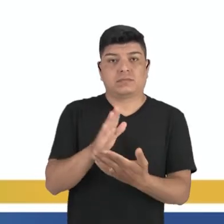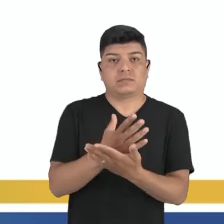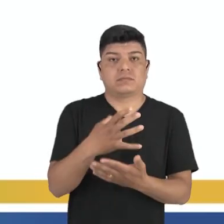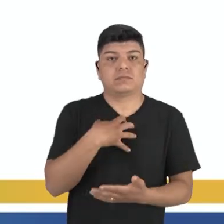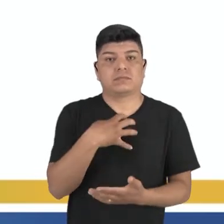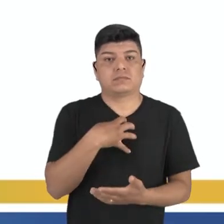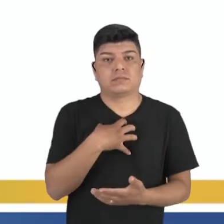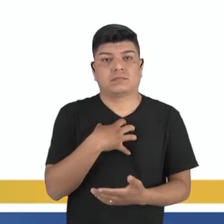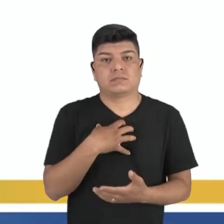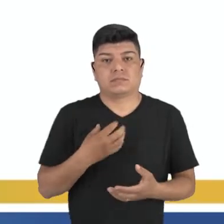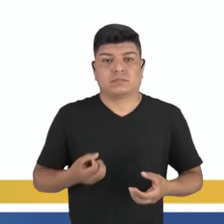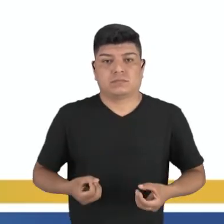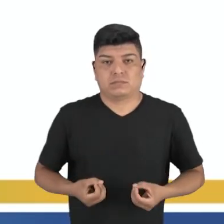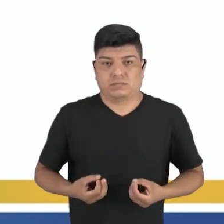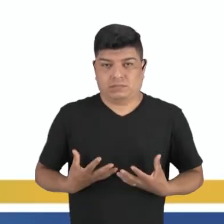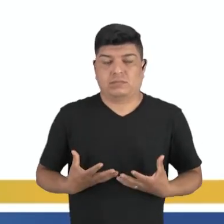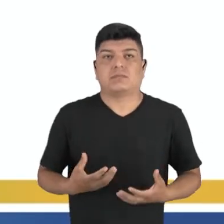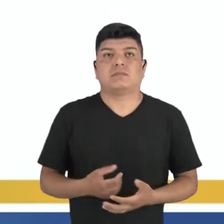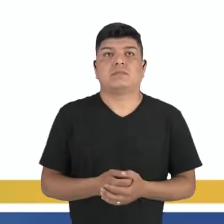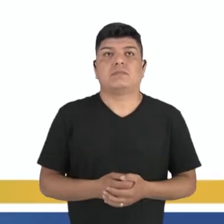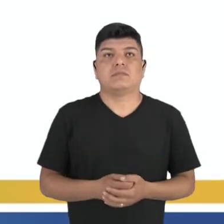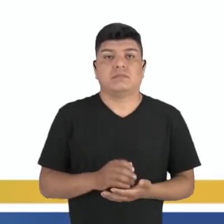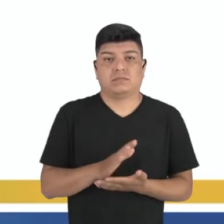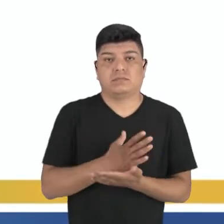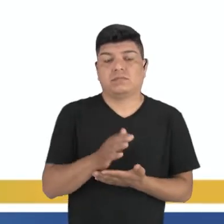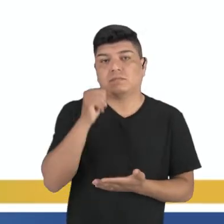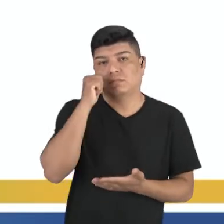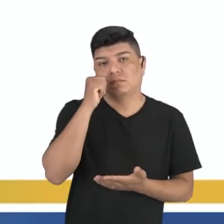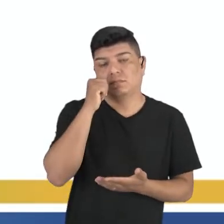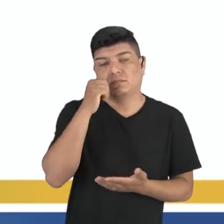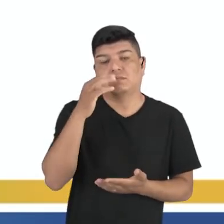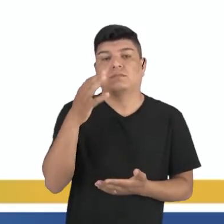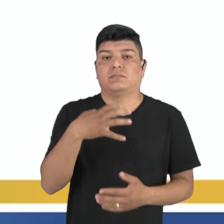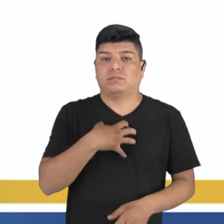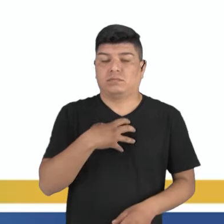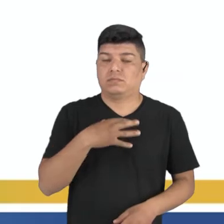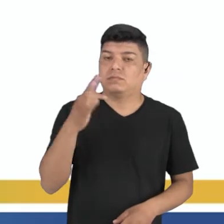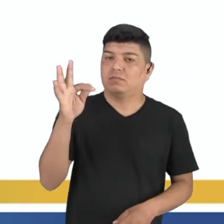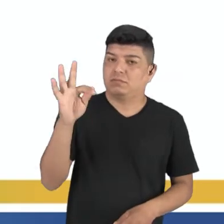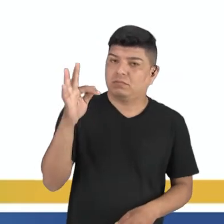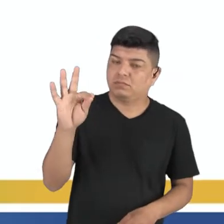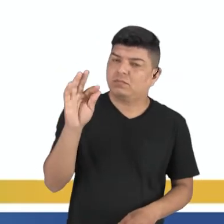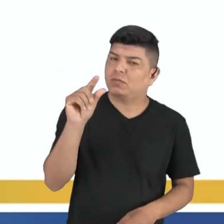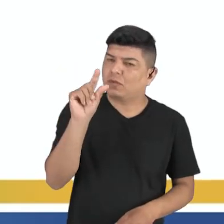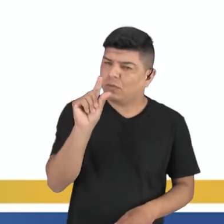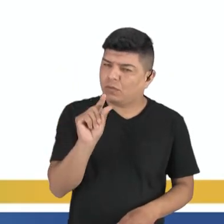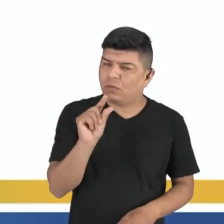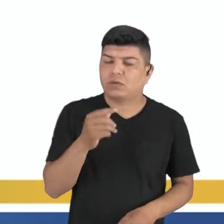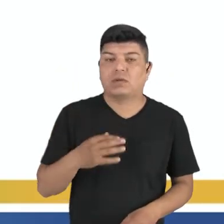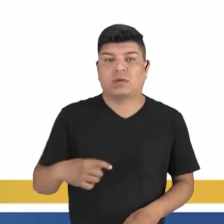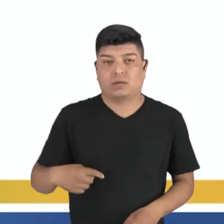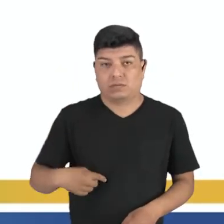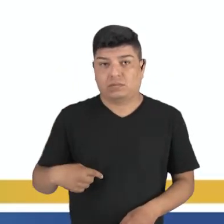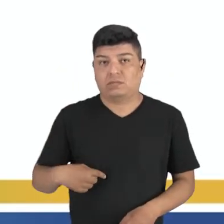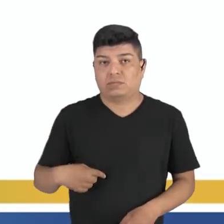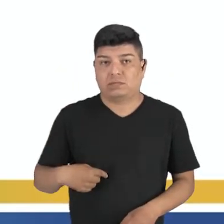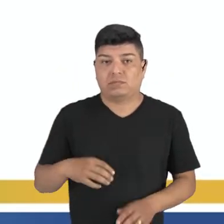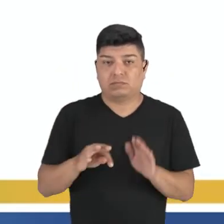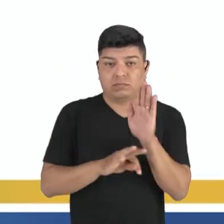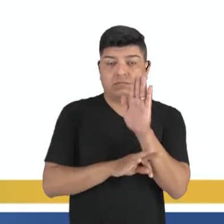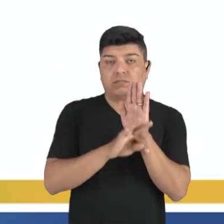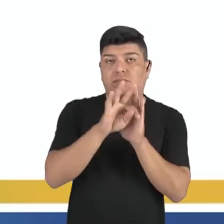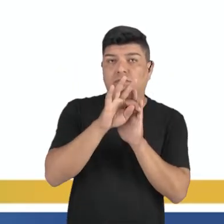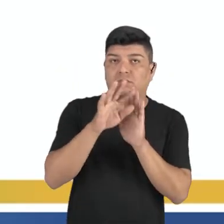sintomas da ovulação, né? Em algumas mulheres, elas podem apresentar dor leve, né, na parte inferior do abdômen. Ela vai ter uma temperatura